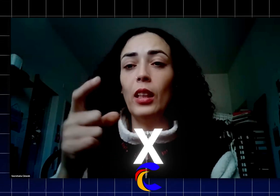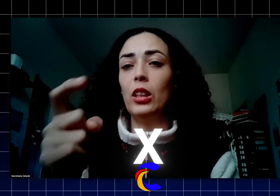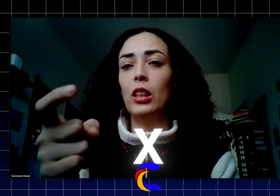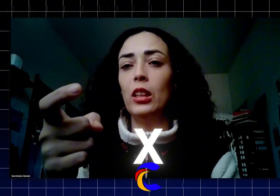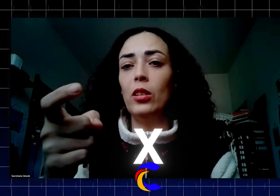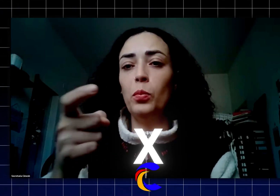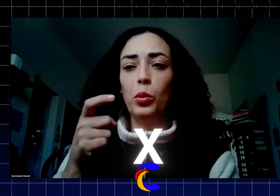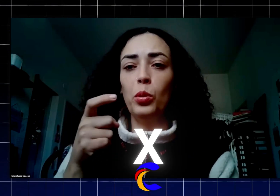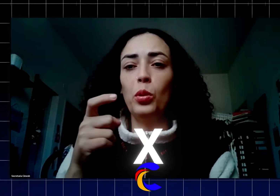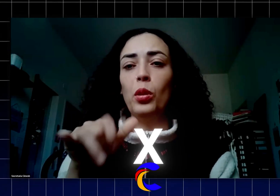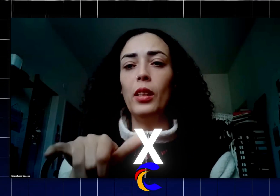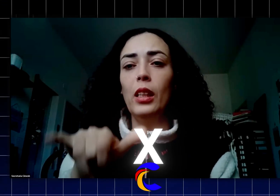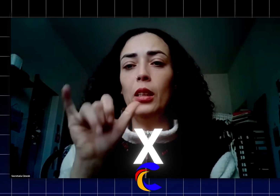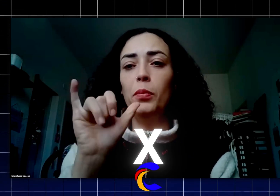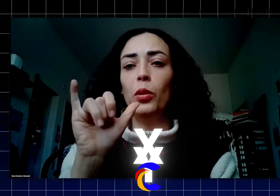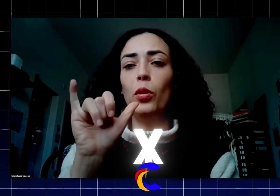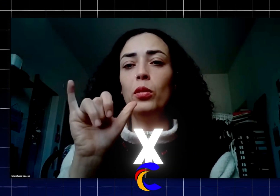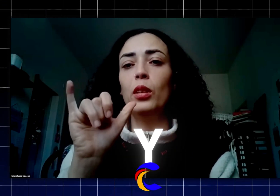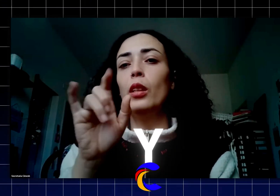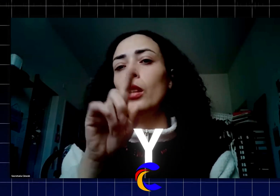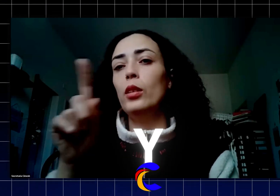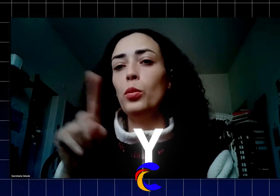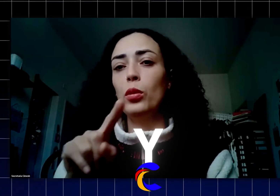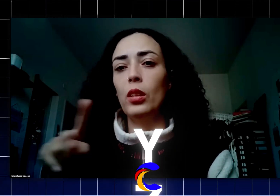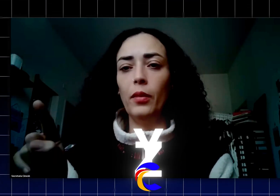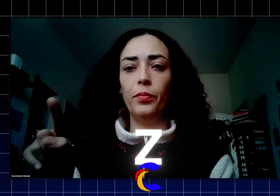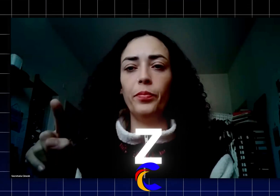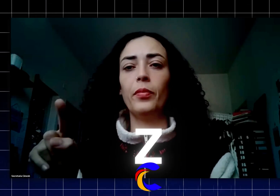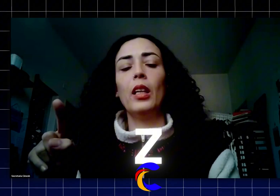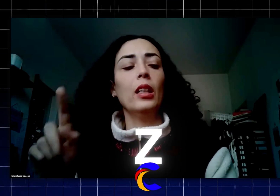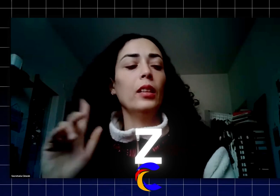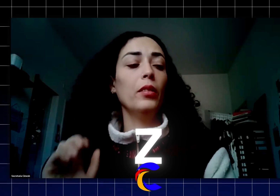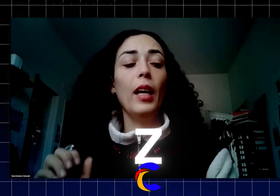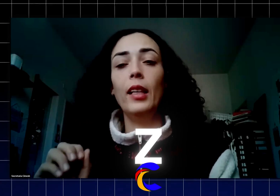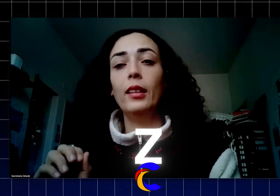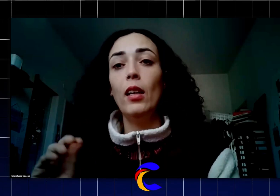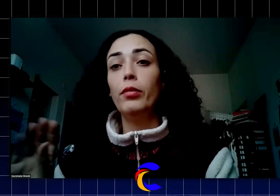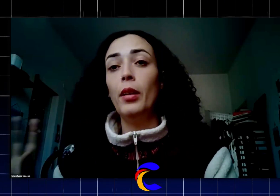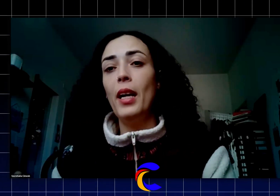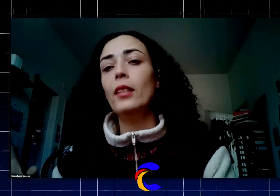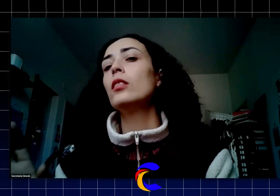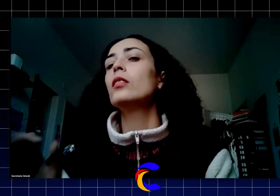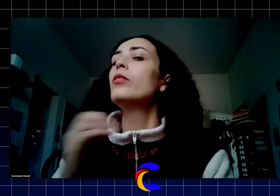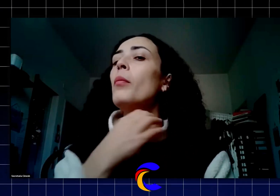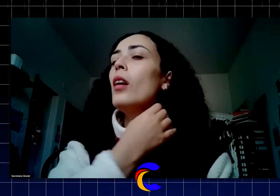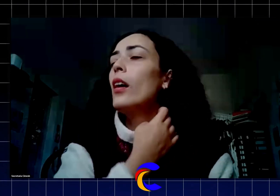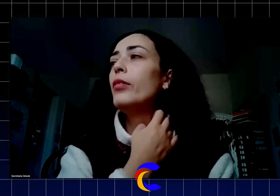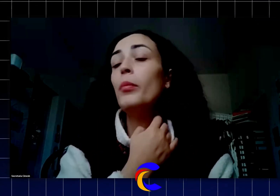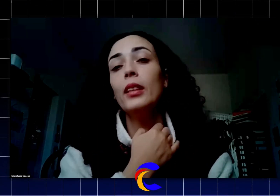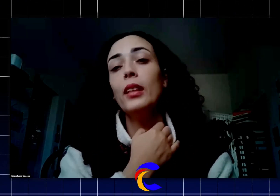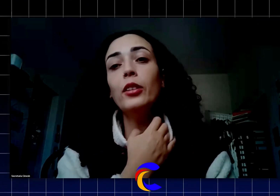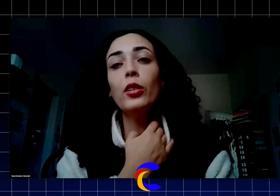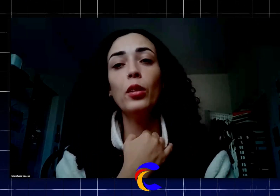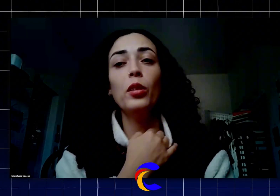X, um ganchinho puxou, Y e o Z. Então, esse é o alfabeto,